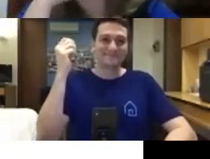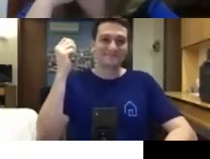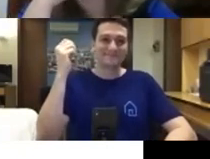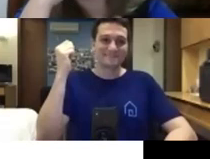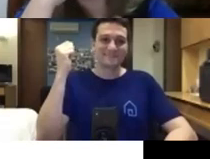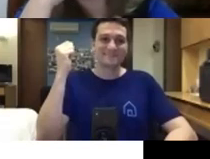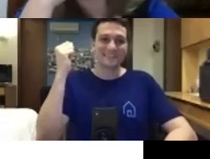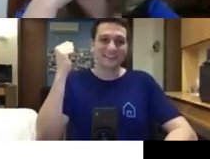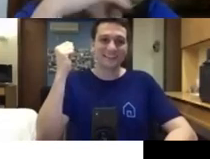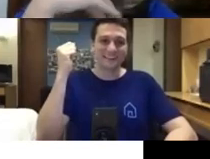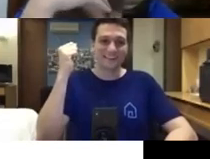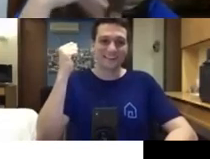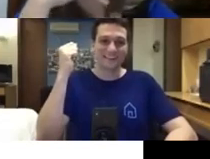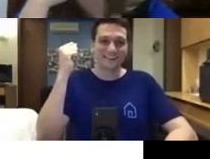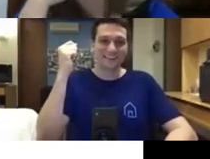fogo, né?